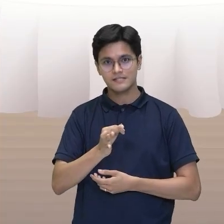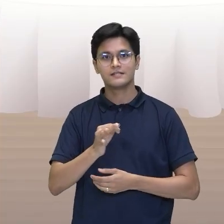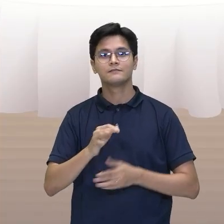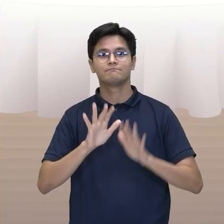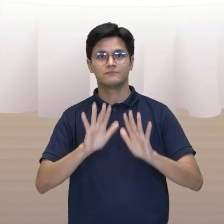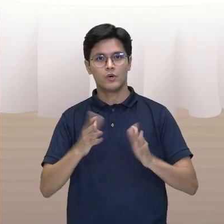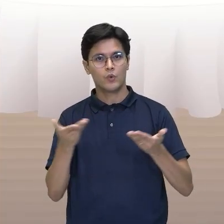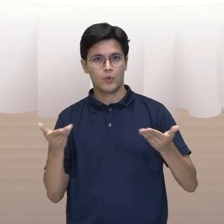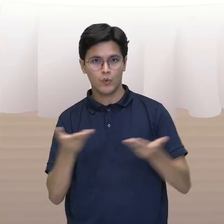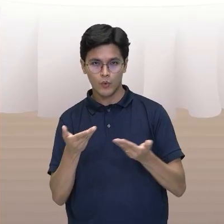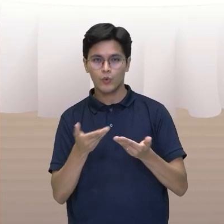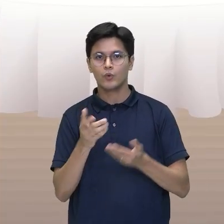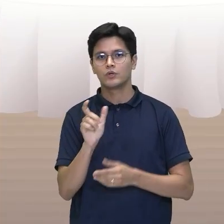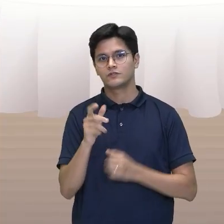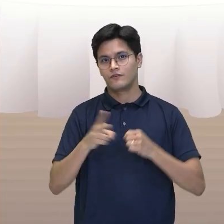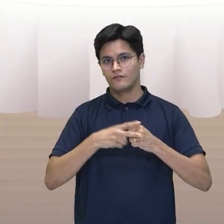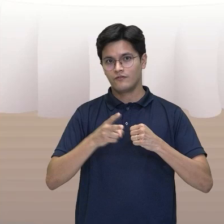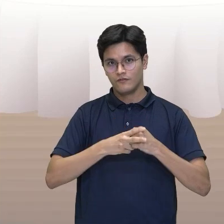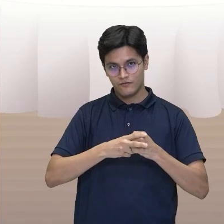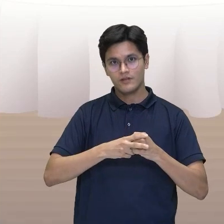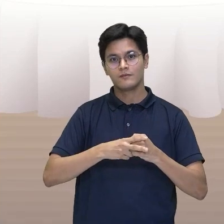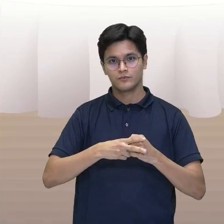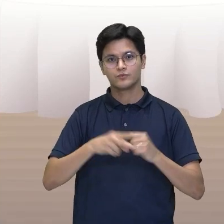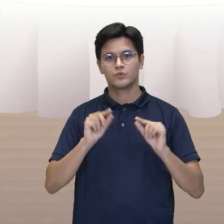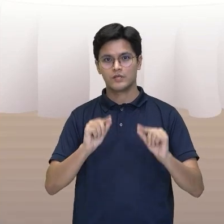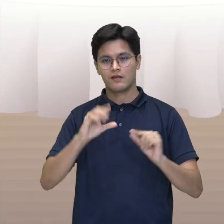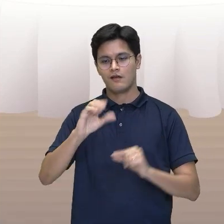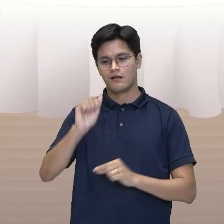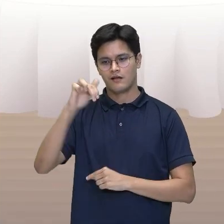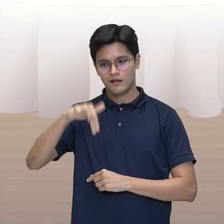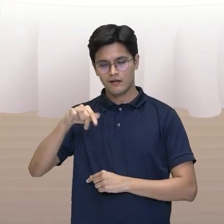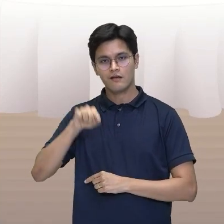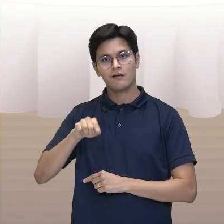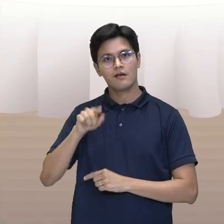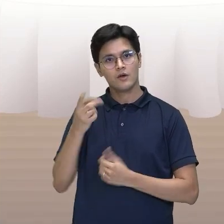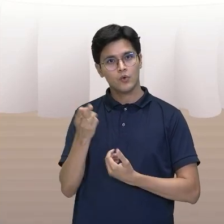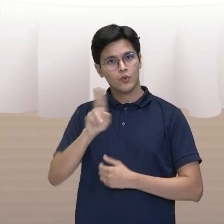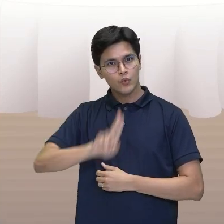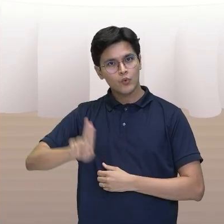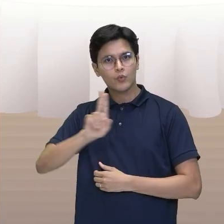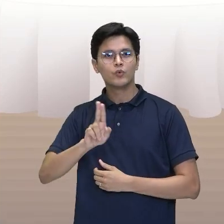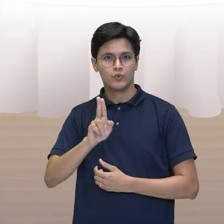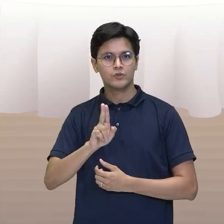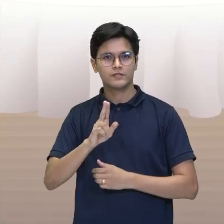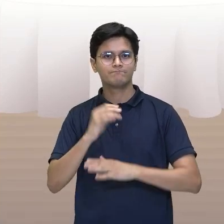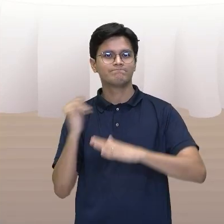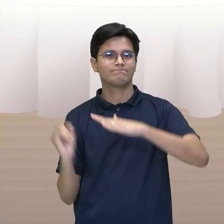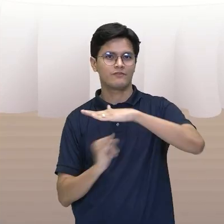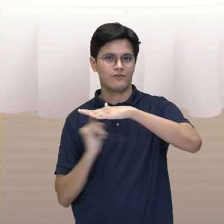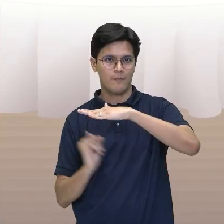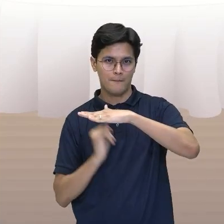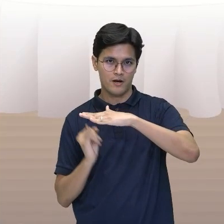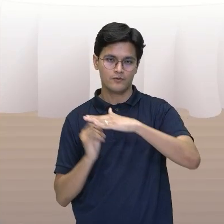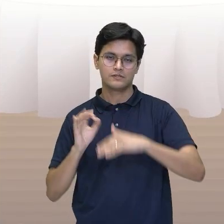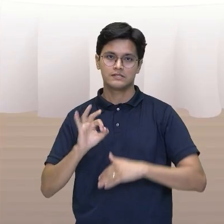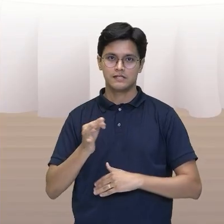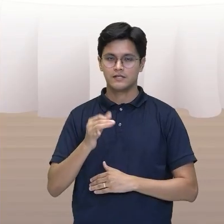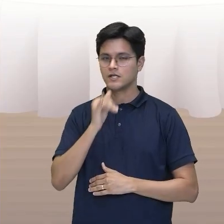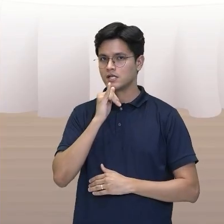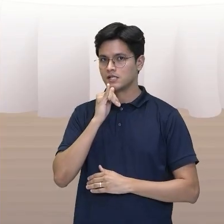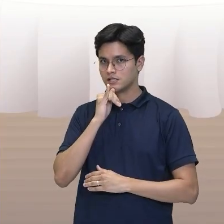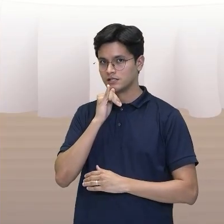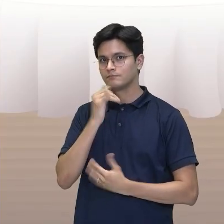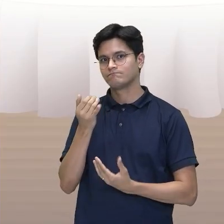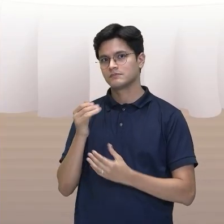nele hoje ao longo da aula, ele é um verbo que eu utilizo numa situação bem informal. Quando eu estou em situações, como é o caso de